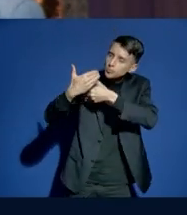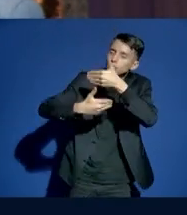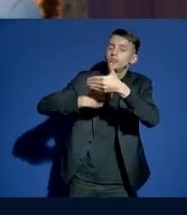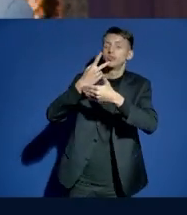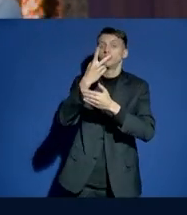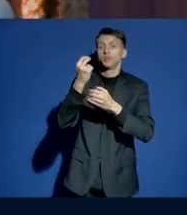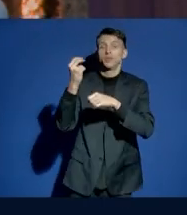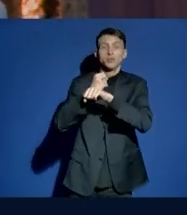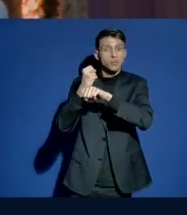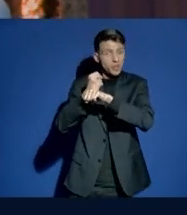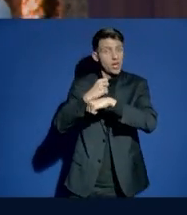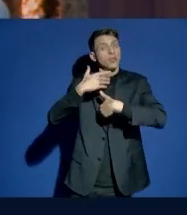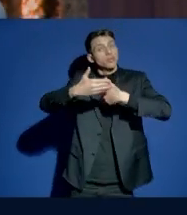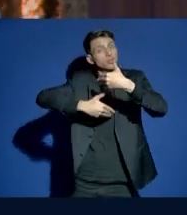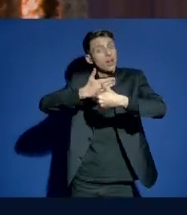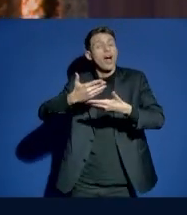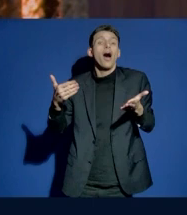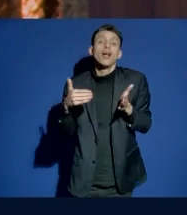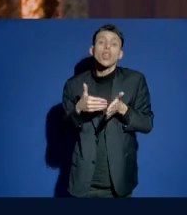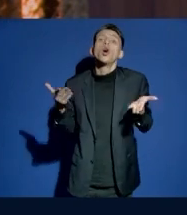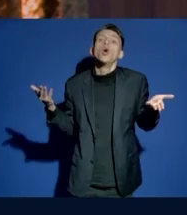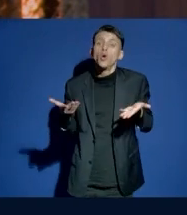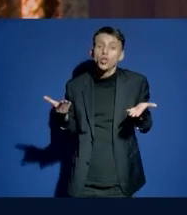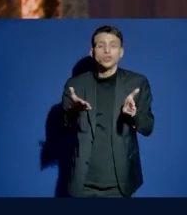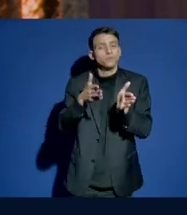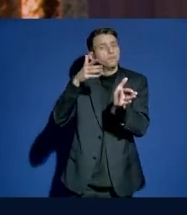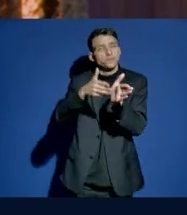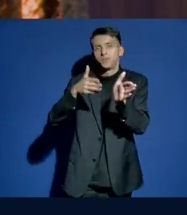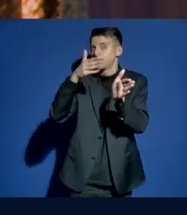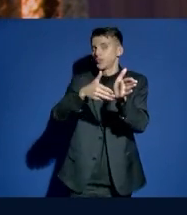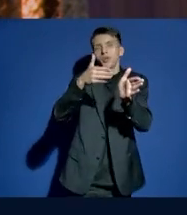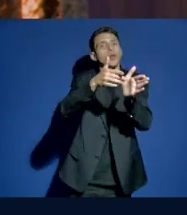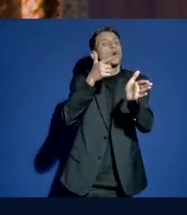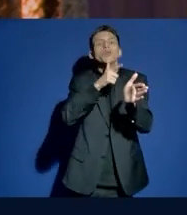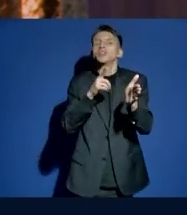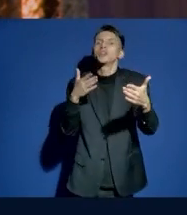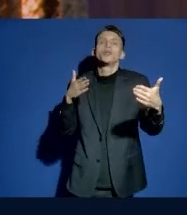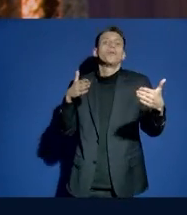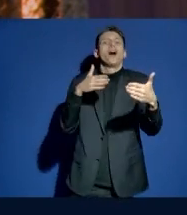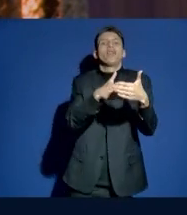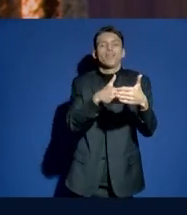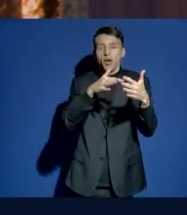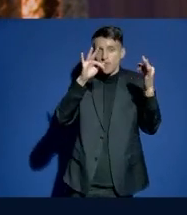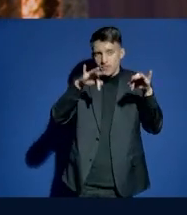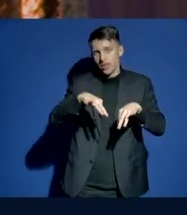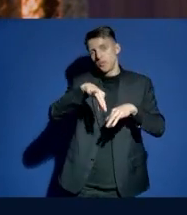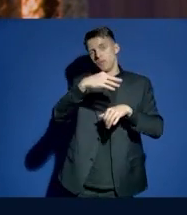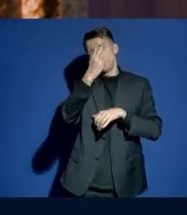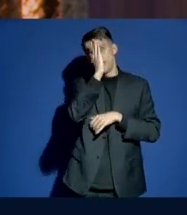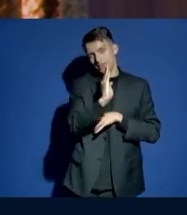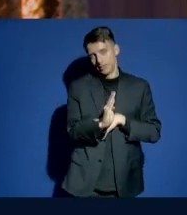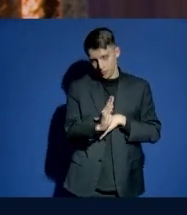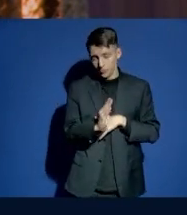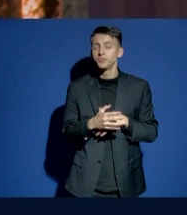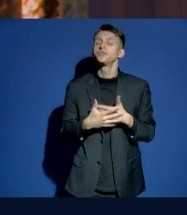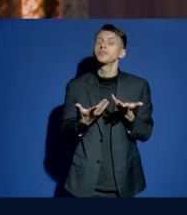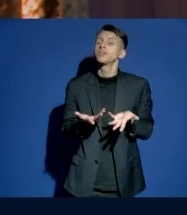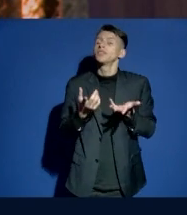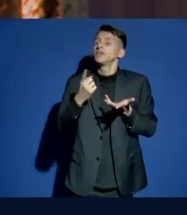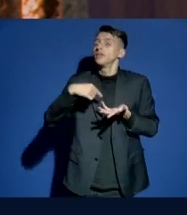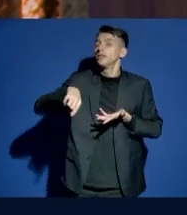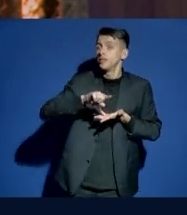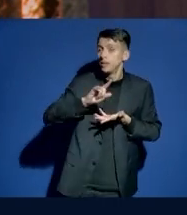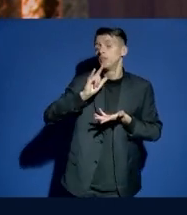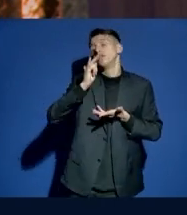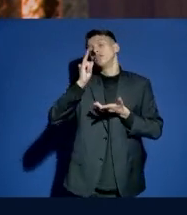200 anos se passaram e até hoje A Ferrovia não chegou no Oeste do nosso país Então esse desafio para mim e